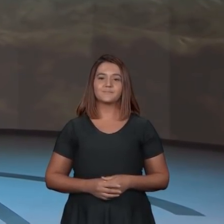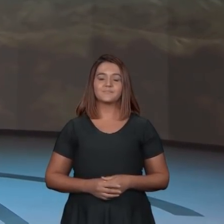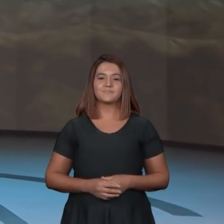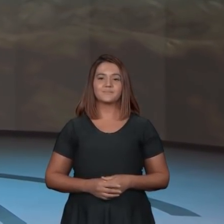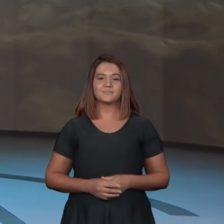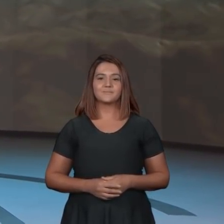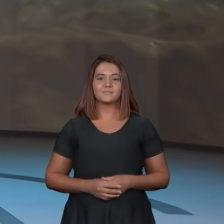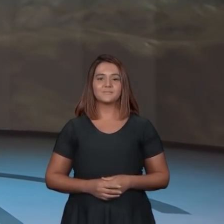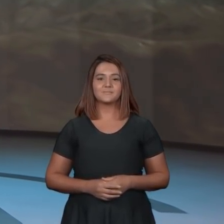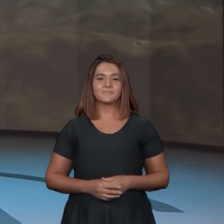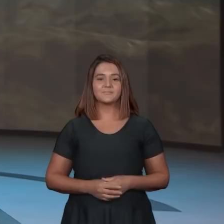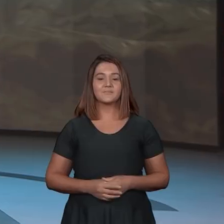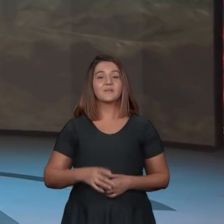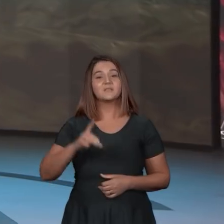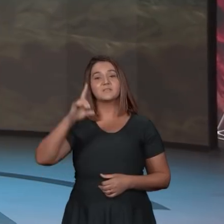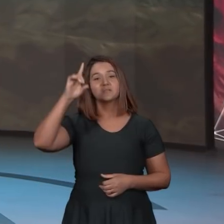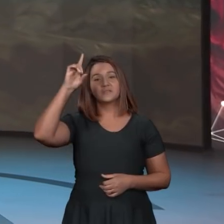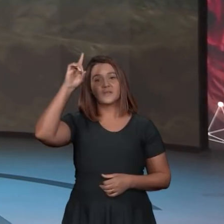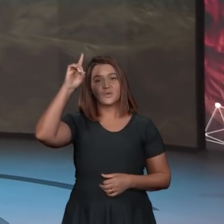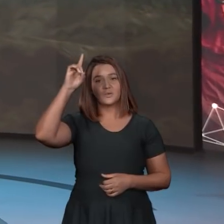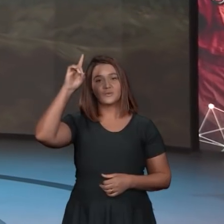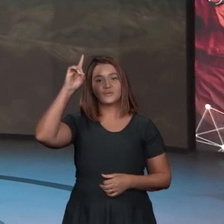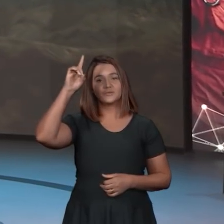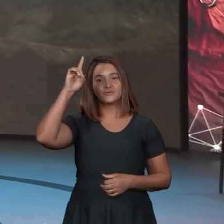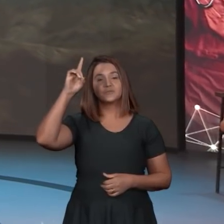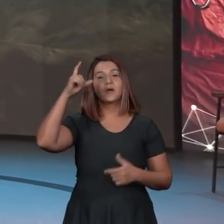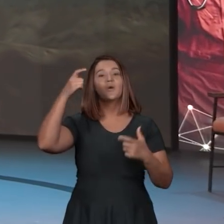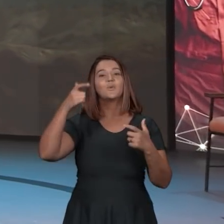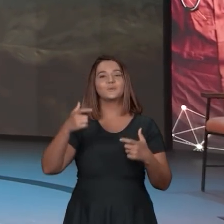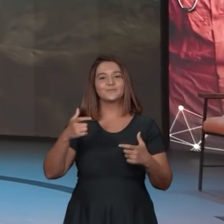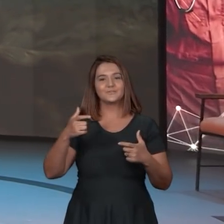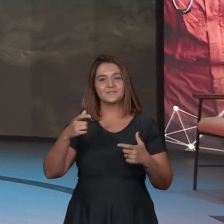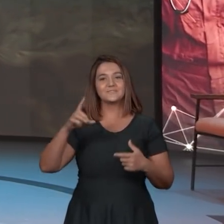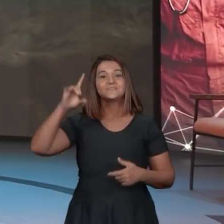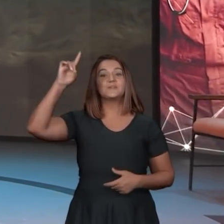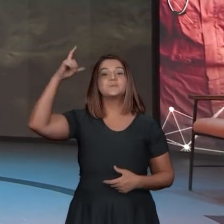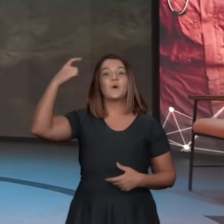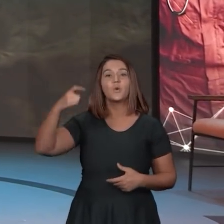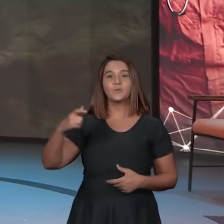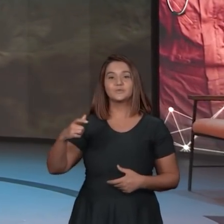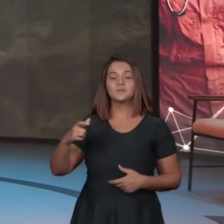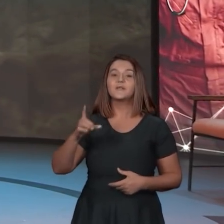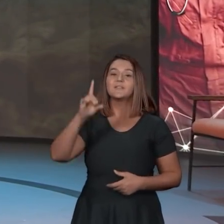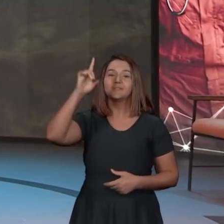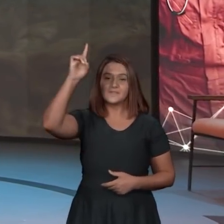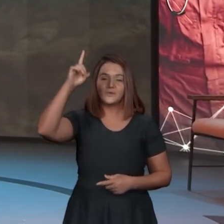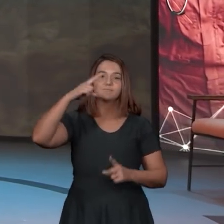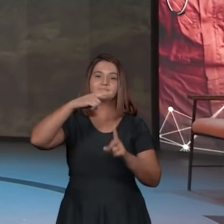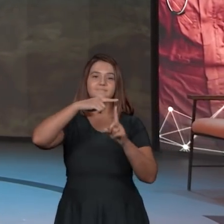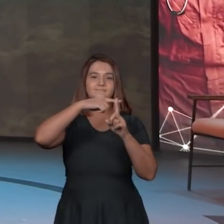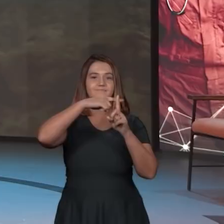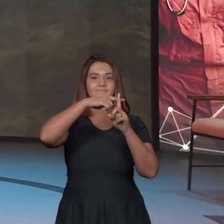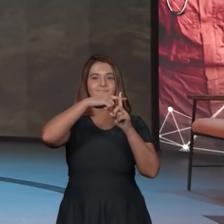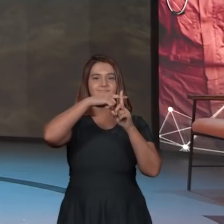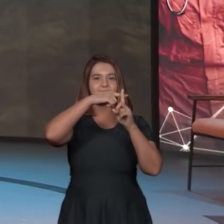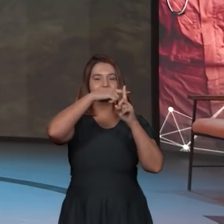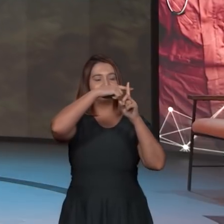lugar. Deus estava na morte de Maria, no mesmo lugar em que ele estava na morte de